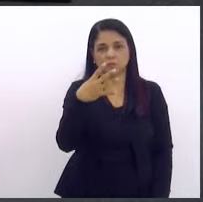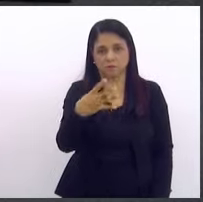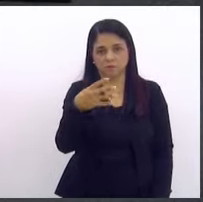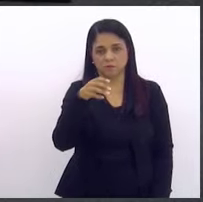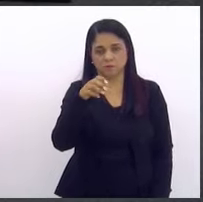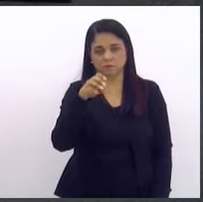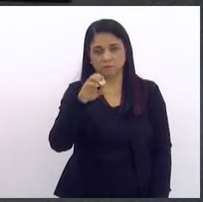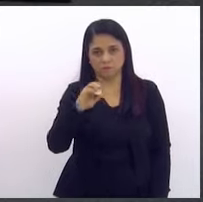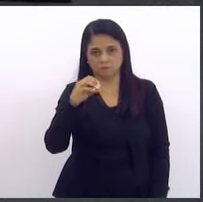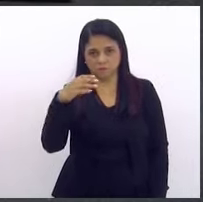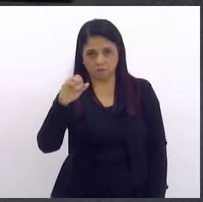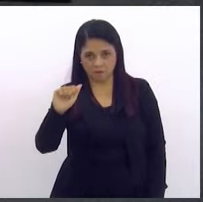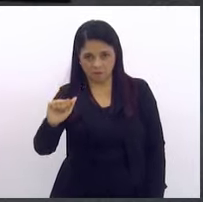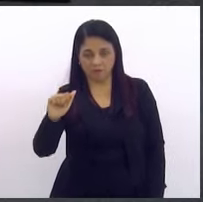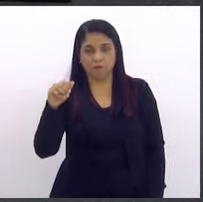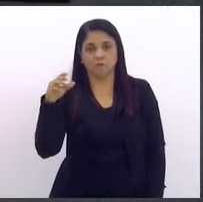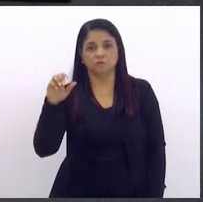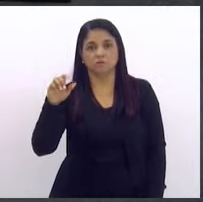3.400-A, de 2020...